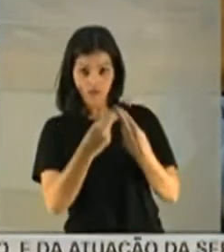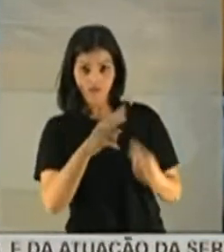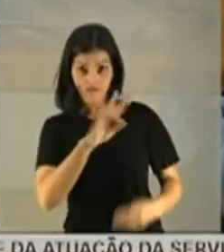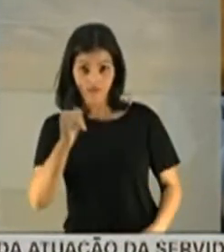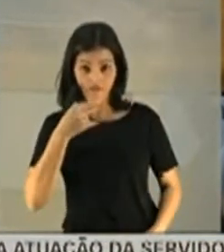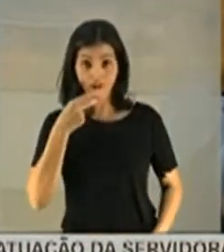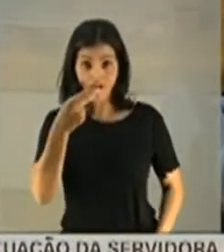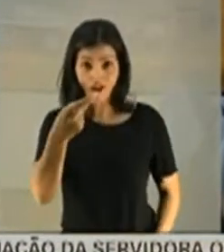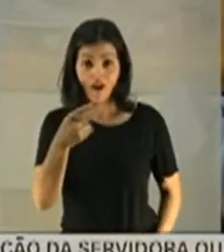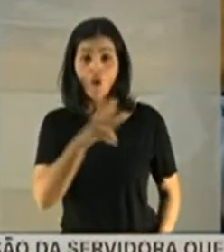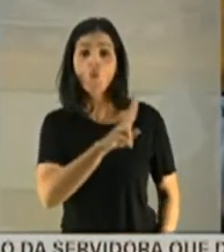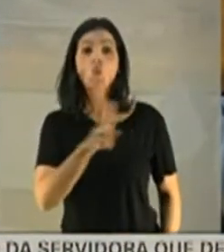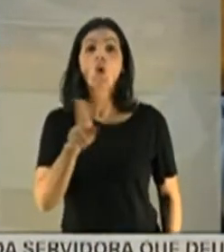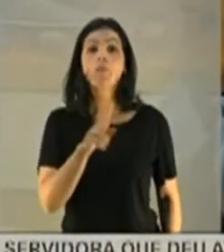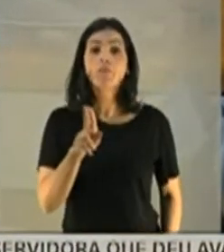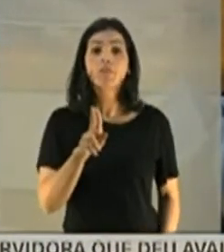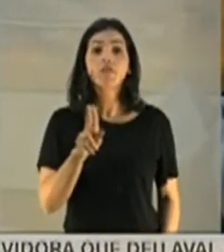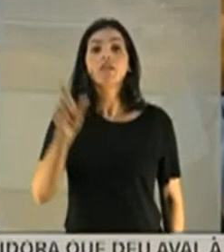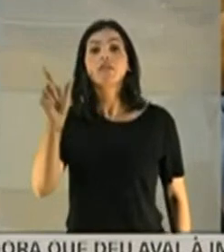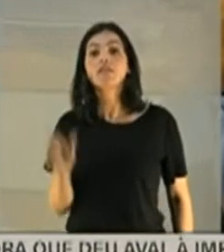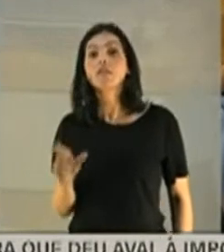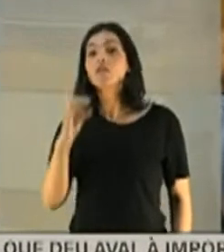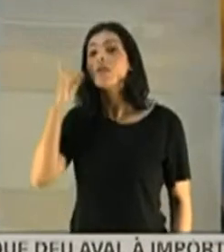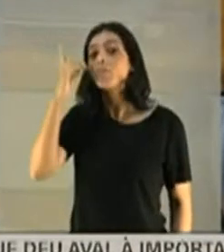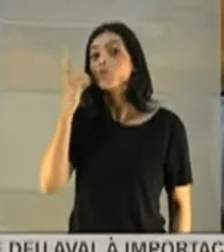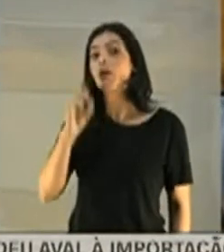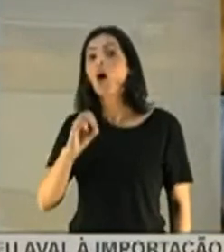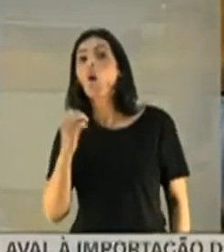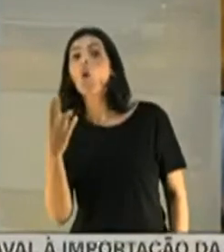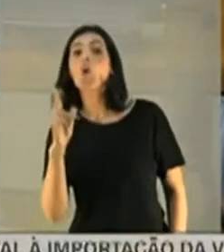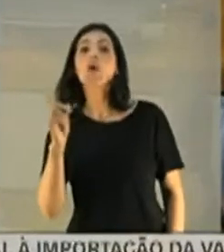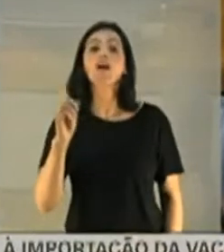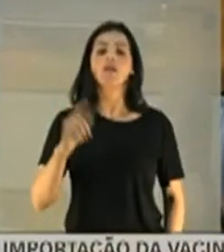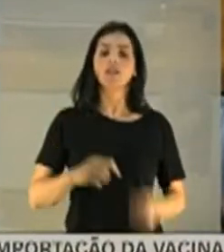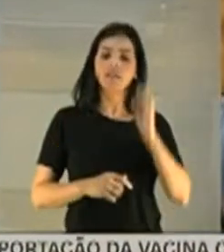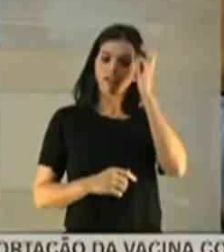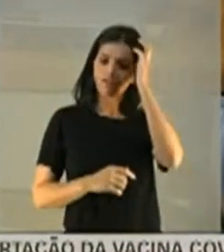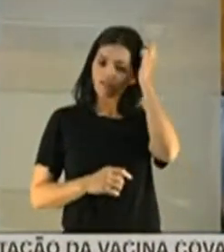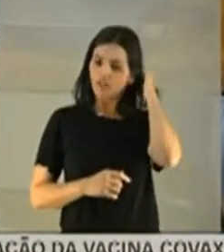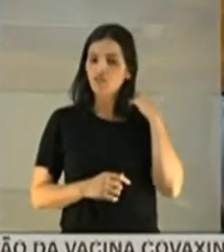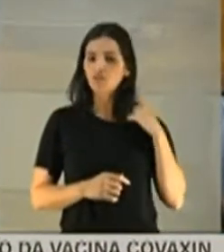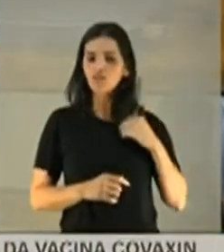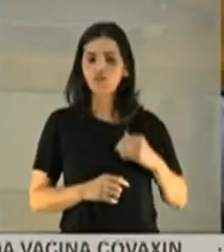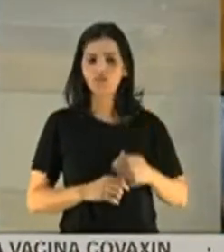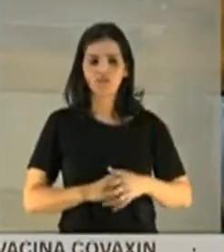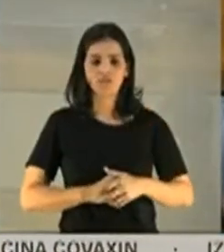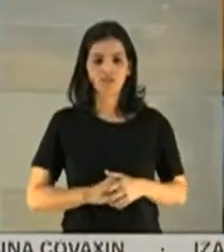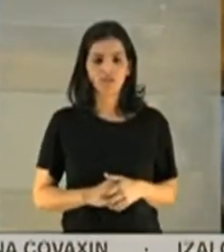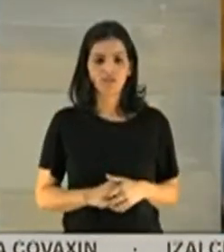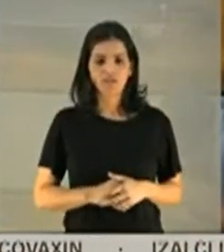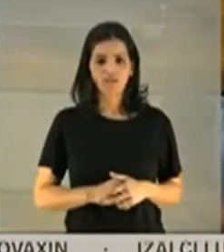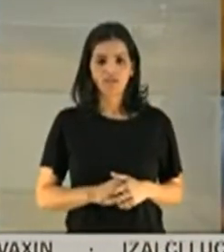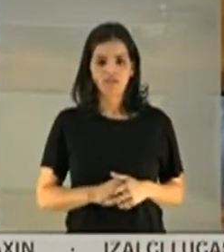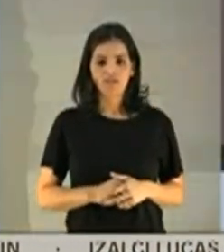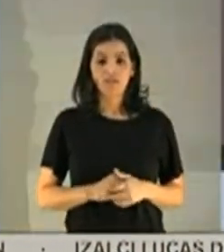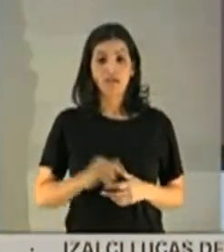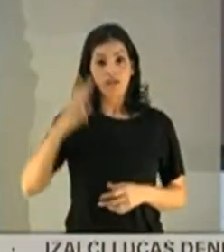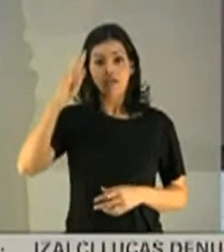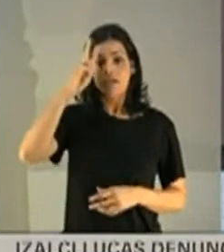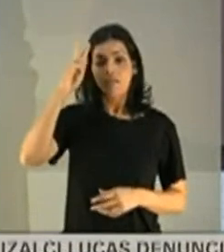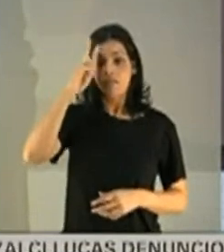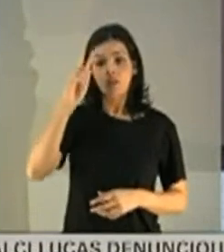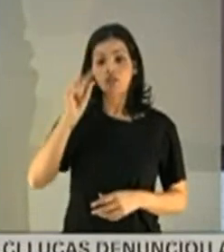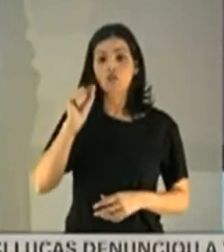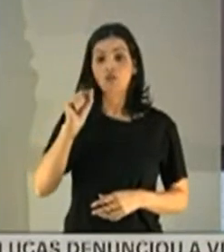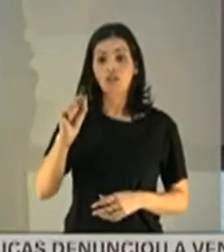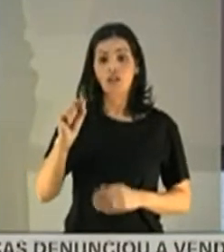dizer para a gente o nome desse deputado ou vai, por uma questão de coleguismo... Quem deve ter uma memória bem fresca